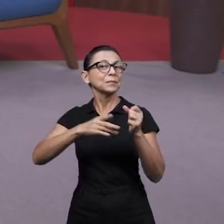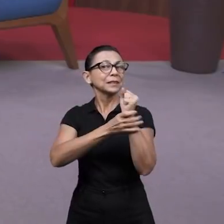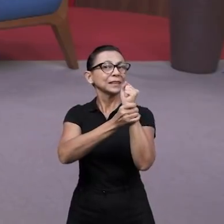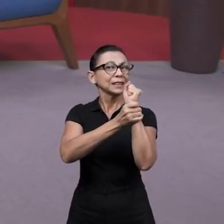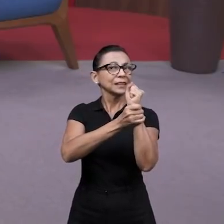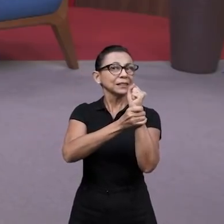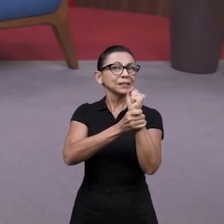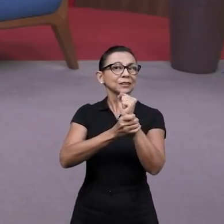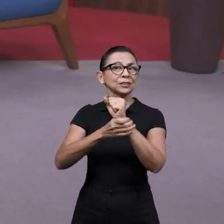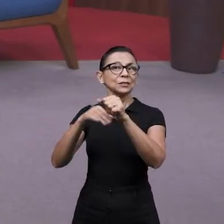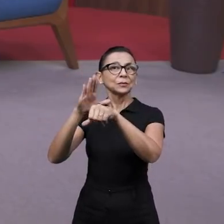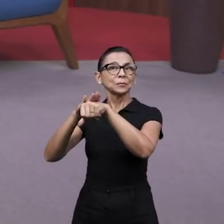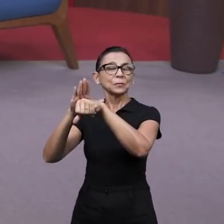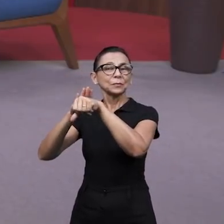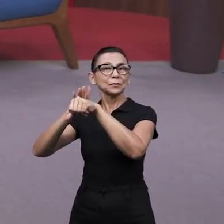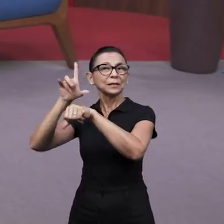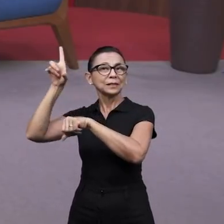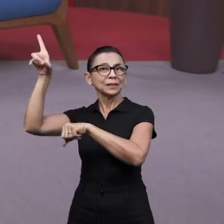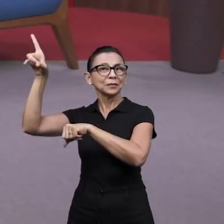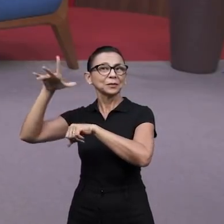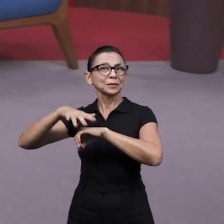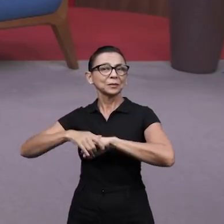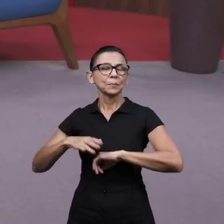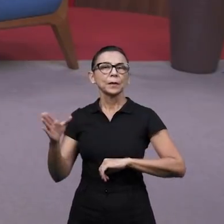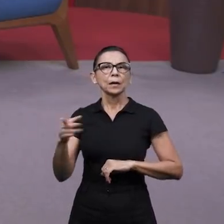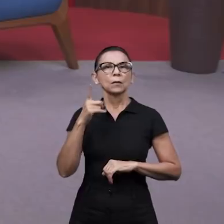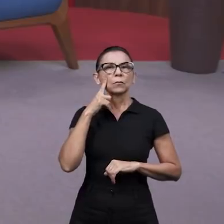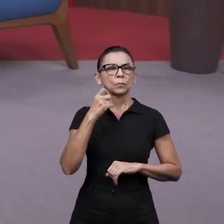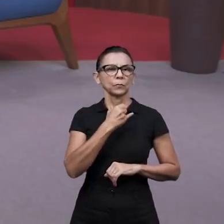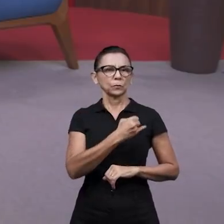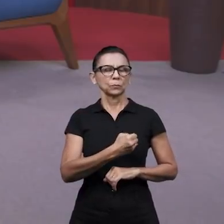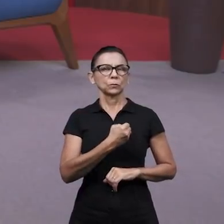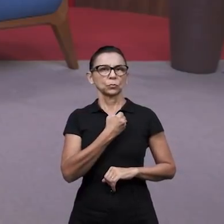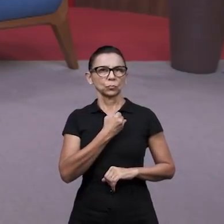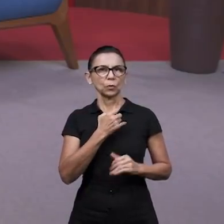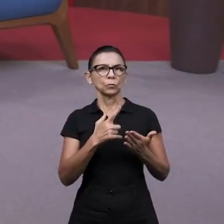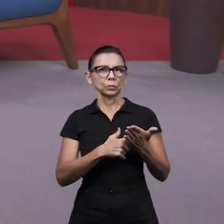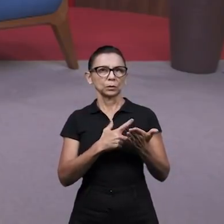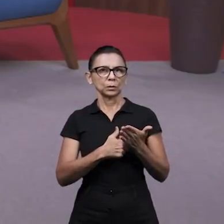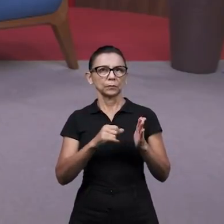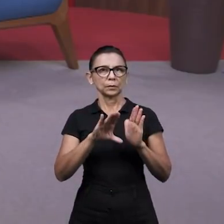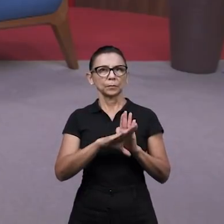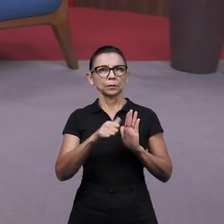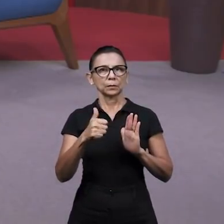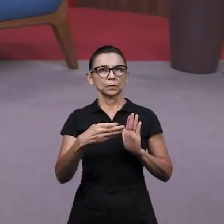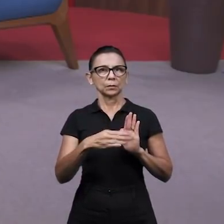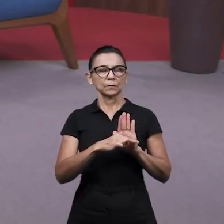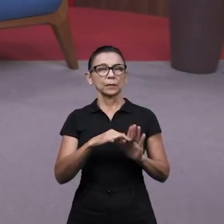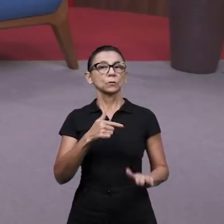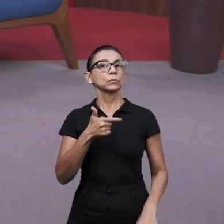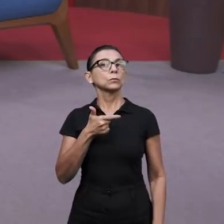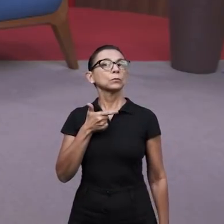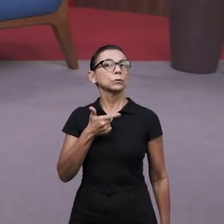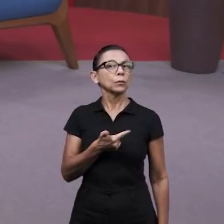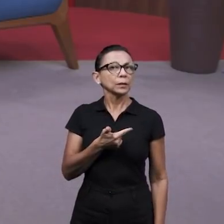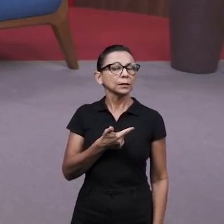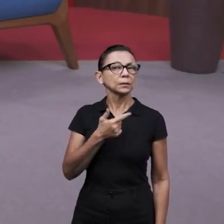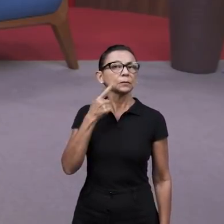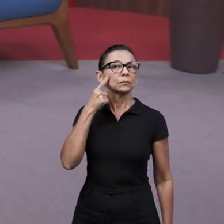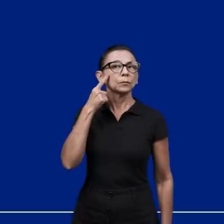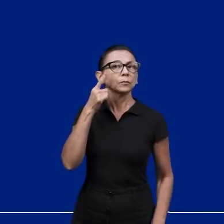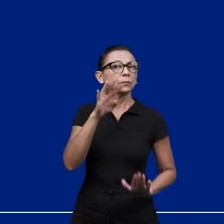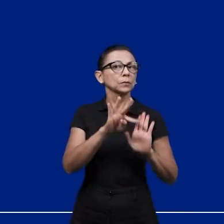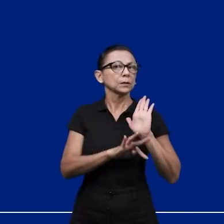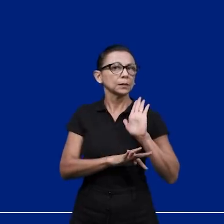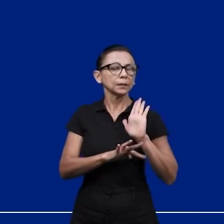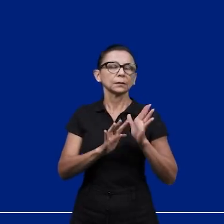Amém. Vamos ler um texto aqui que fala sobre isso, está em João, capítulo 14, Evangelho de João, capítulo 14, verso 2. E esse texto